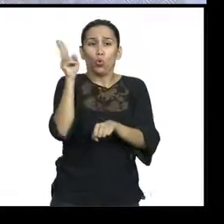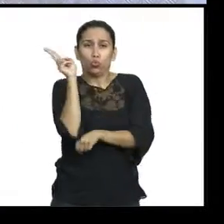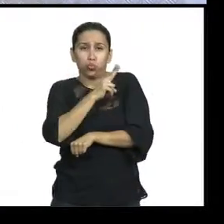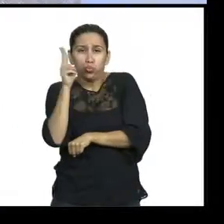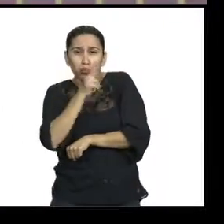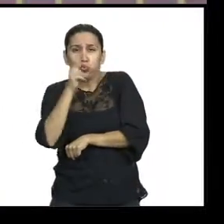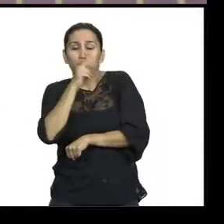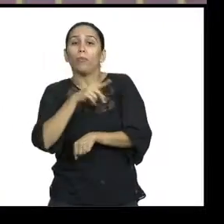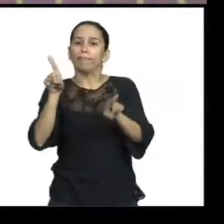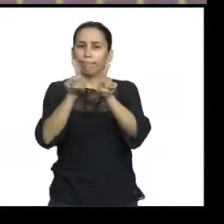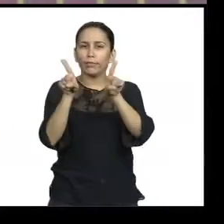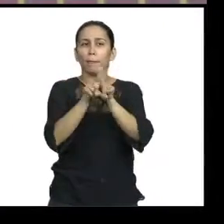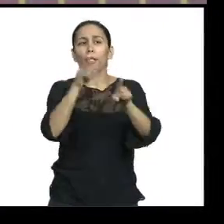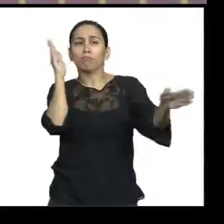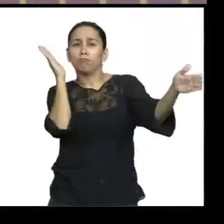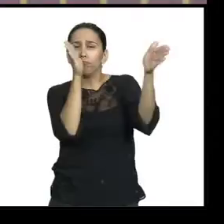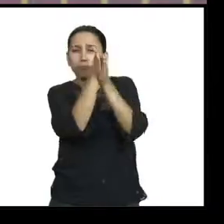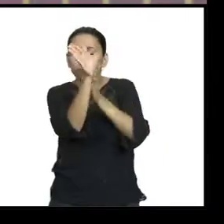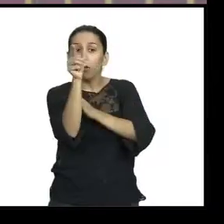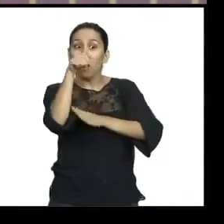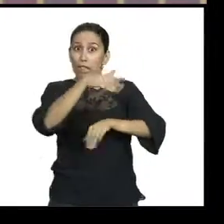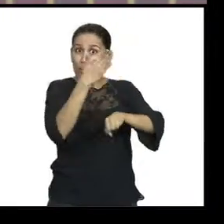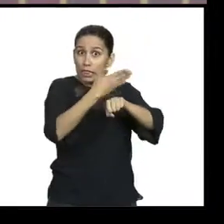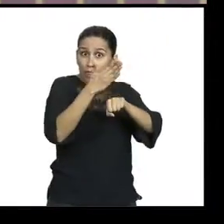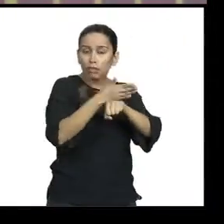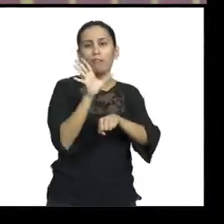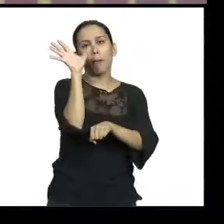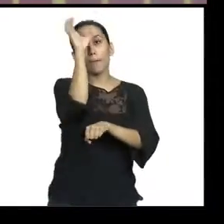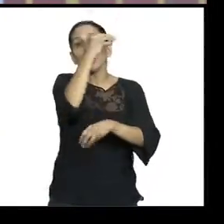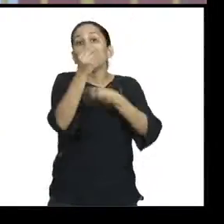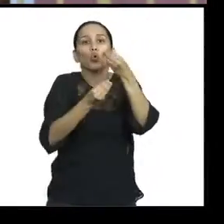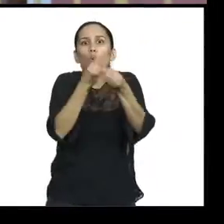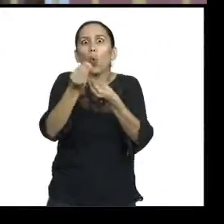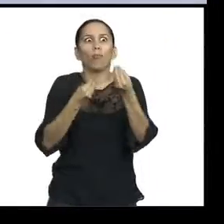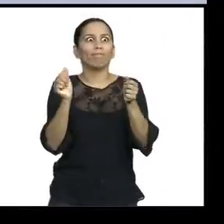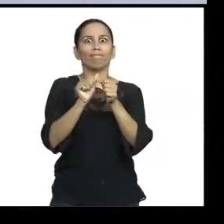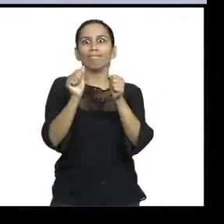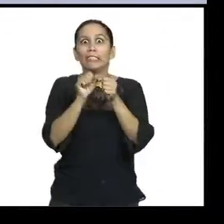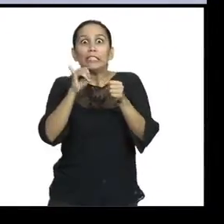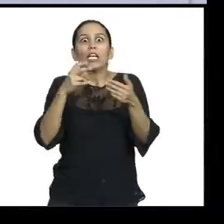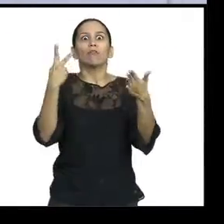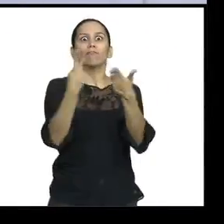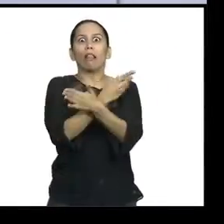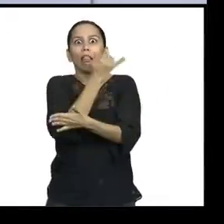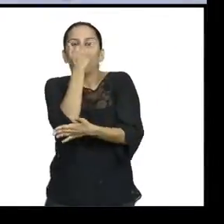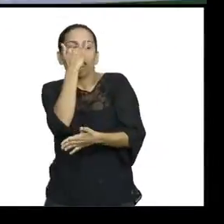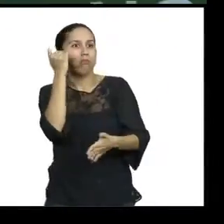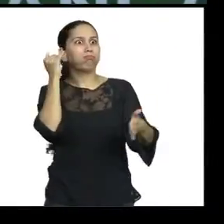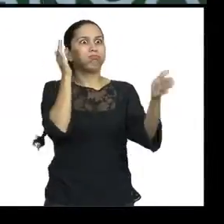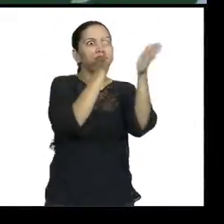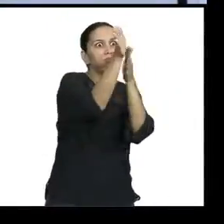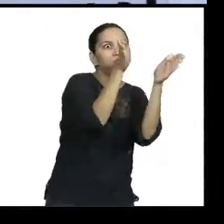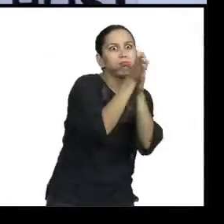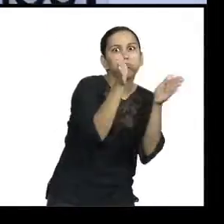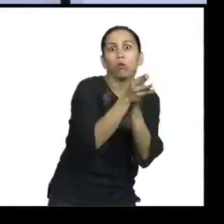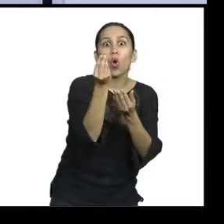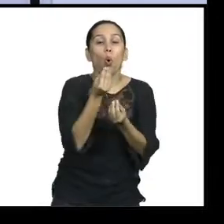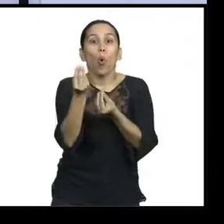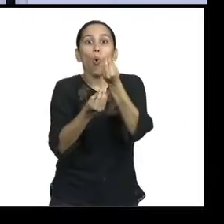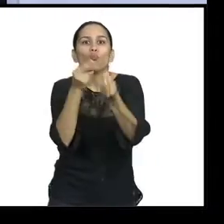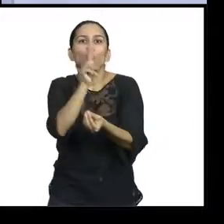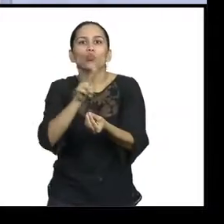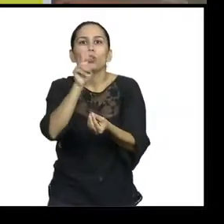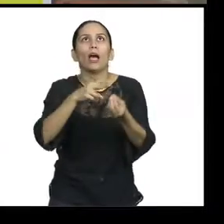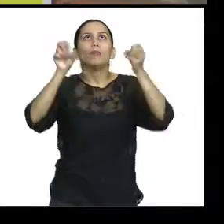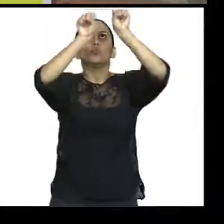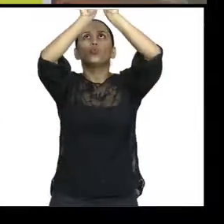área. É aqui que você vai saber como agir no caso de algum vazamento e ainda conhecer a localização dos chuveiros e lava-óleos de segurança